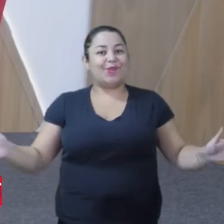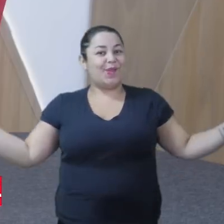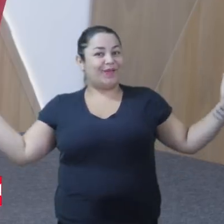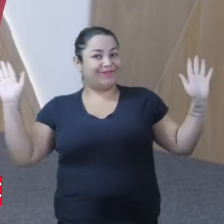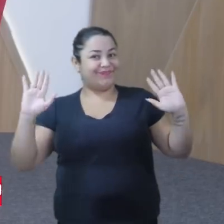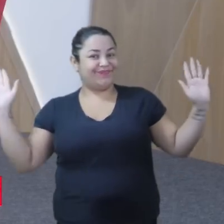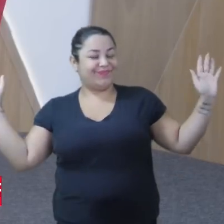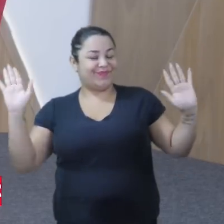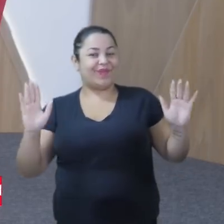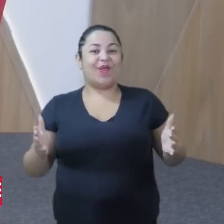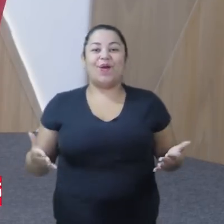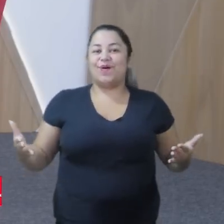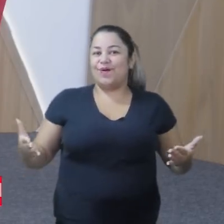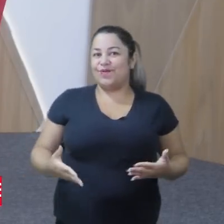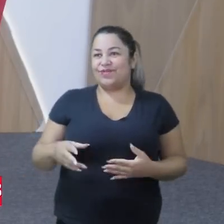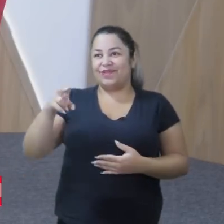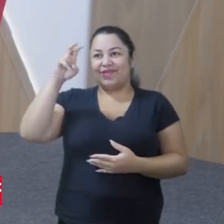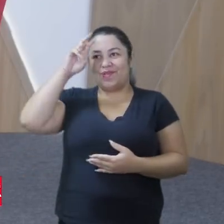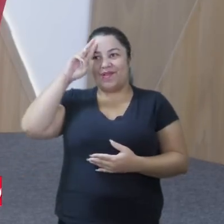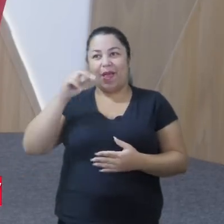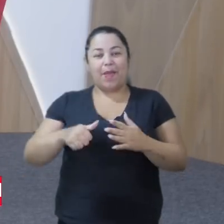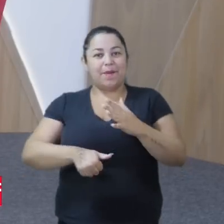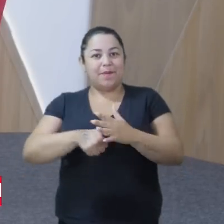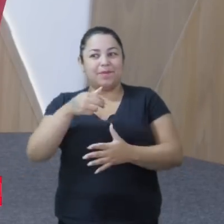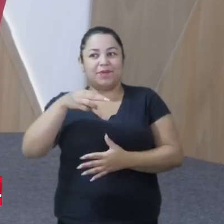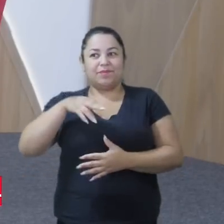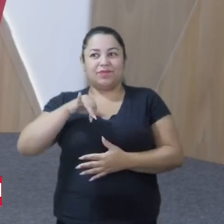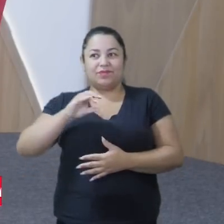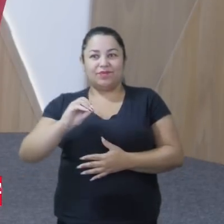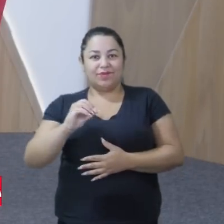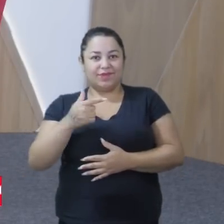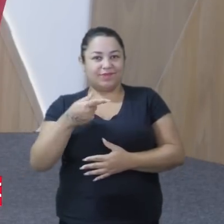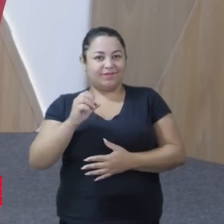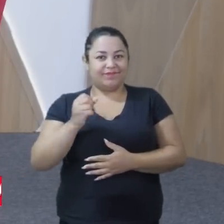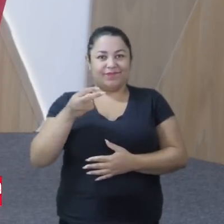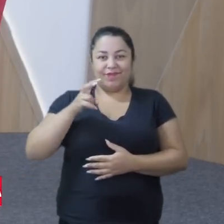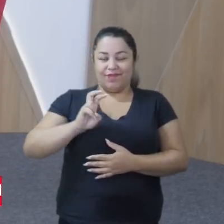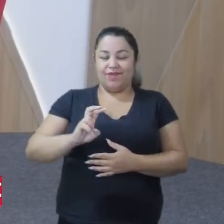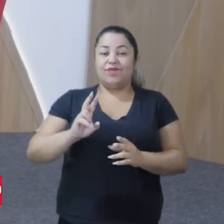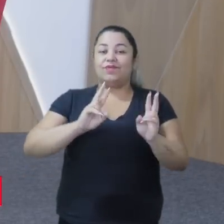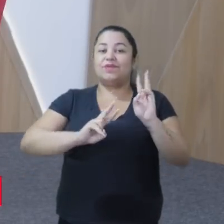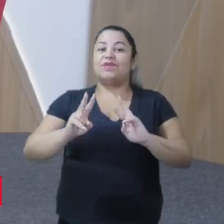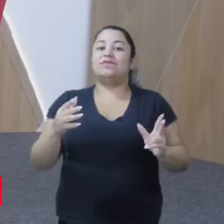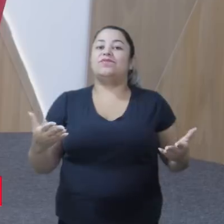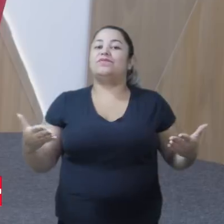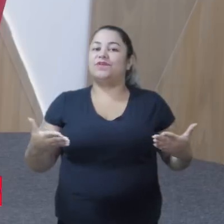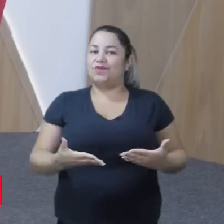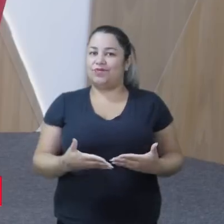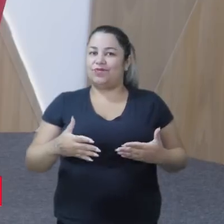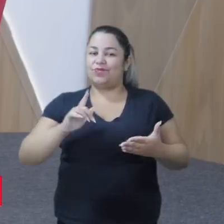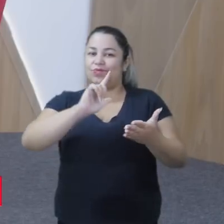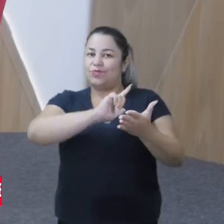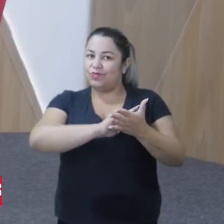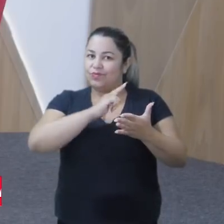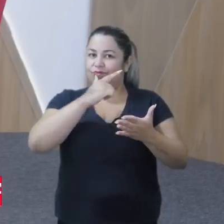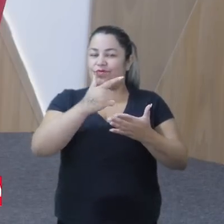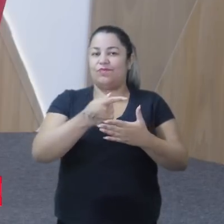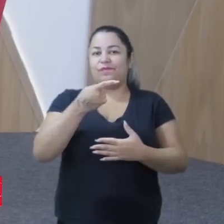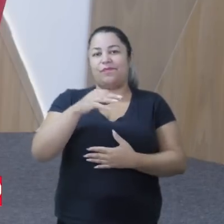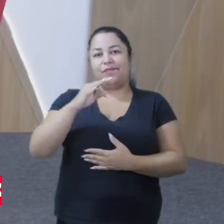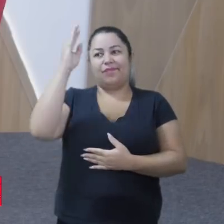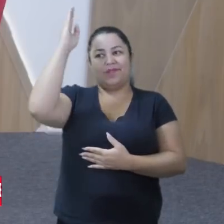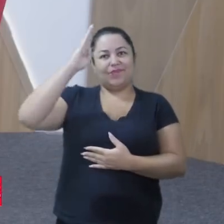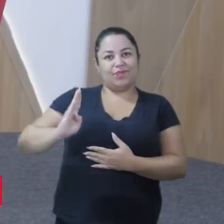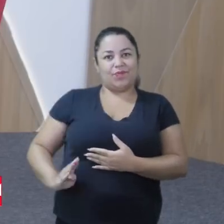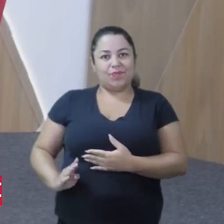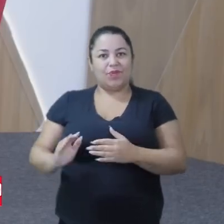Olá, hoje é quinta-feira, 1º de maio de 2025 e você vai ver nessa edição do Jornal PT Brasil.